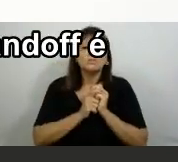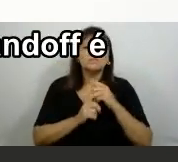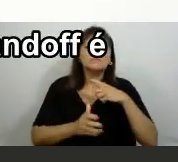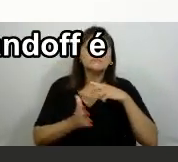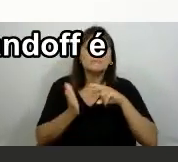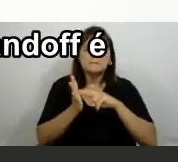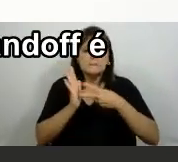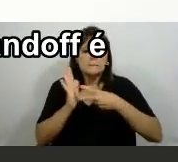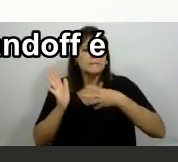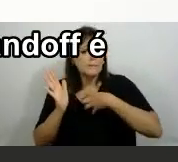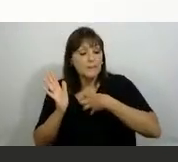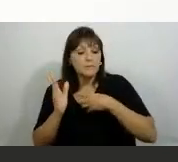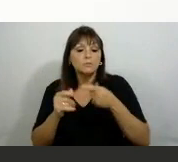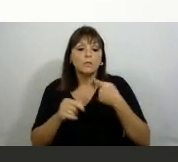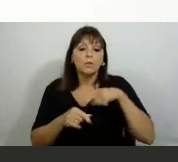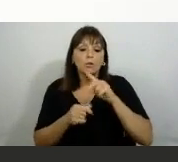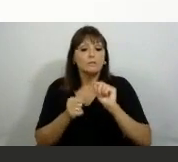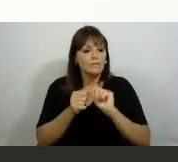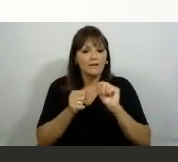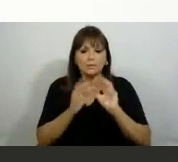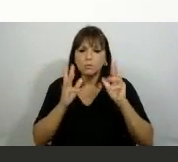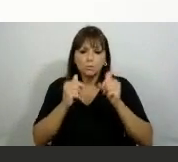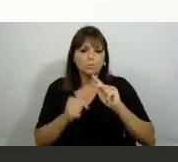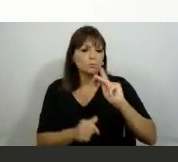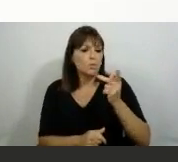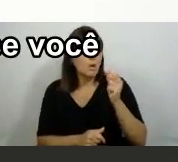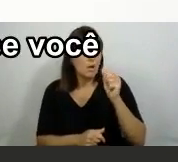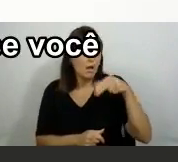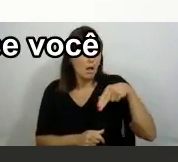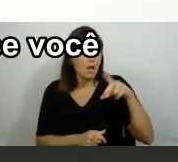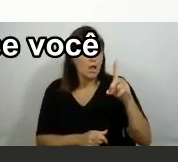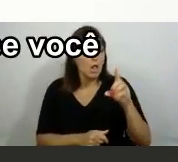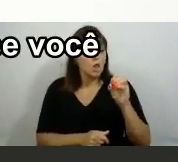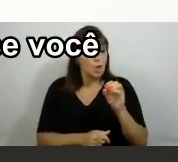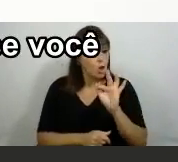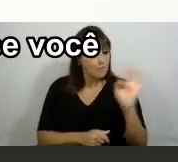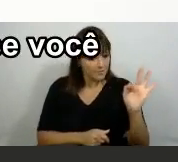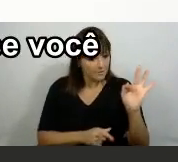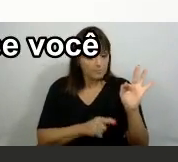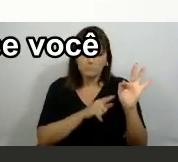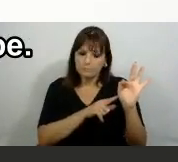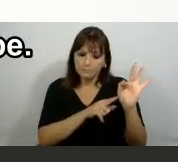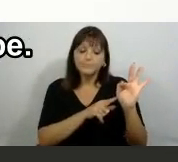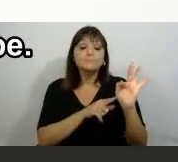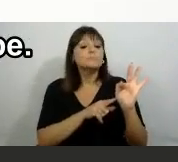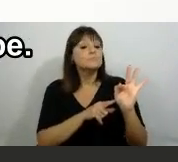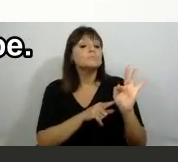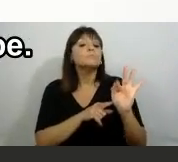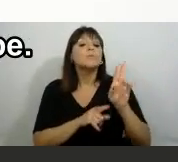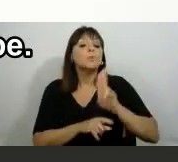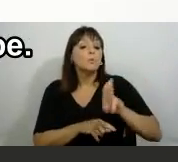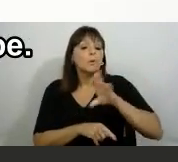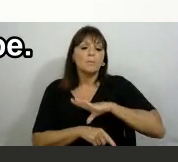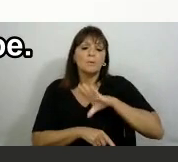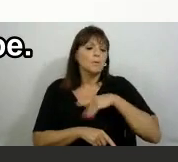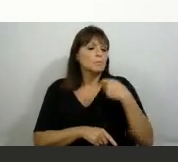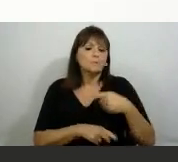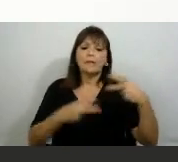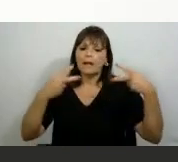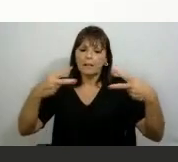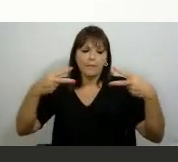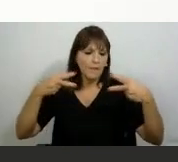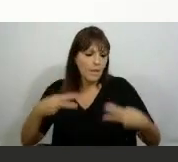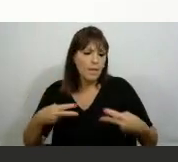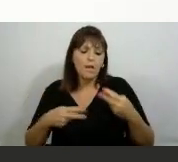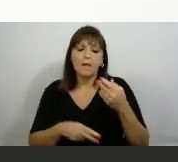a gente faz no nosso handoff é em bom português. Você não precisa se preocupar se você sabe HTML, se você não